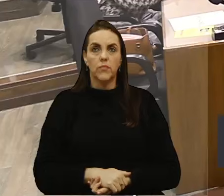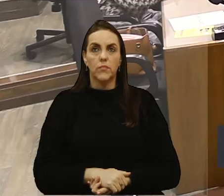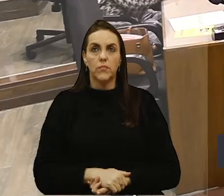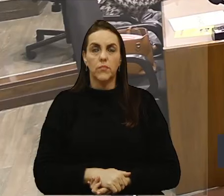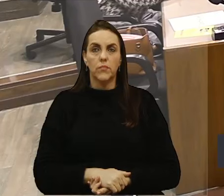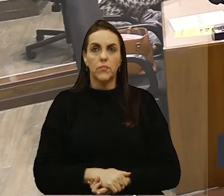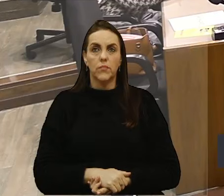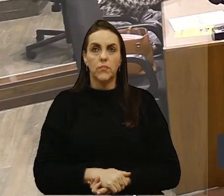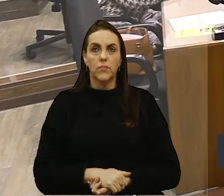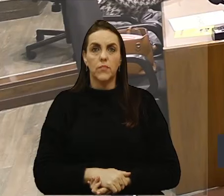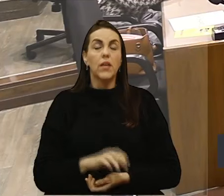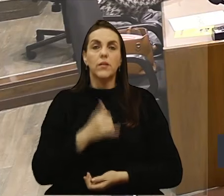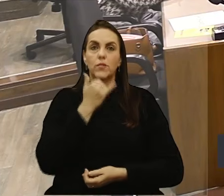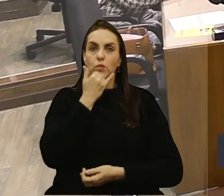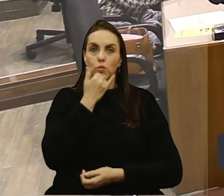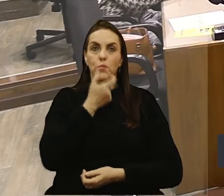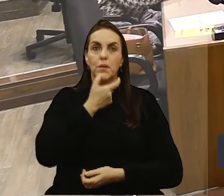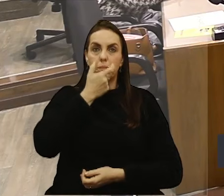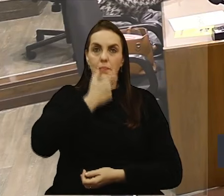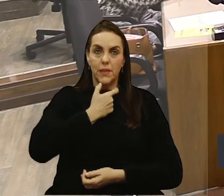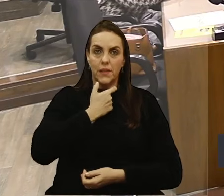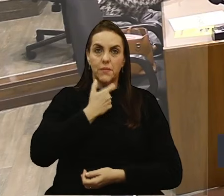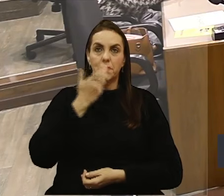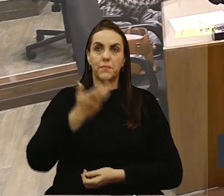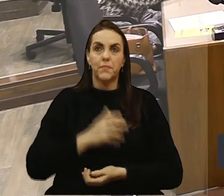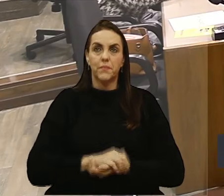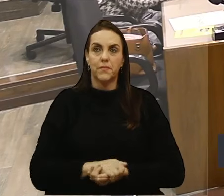Passo a palavra, senhor presidente, para o nobre colega